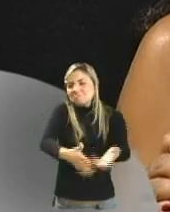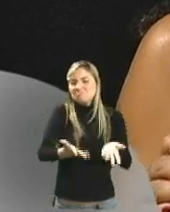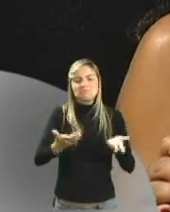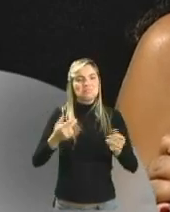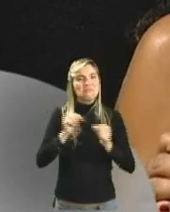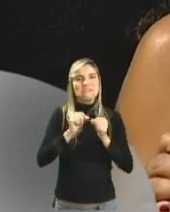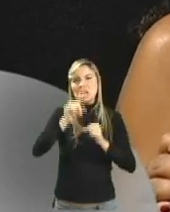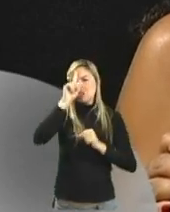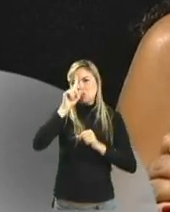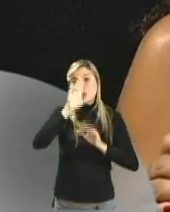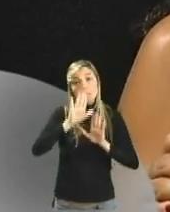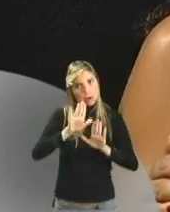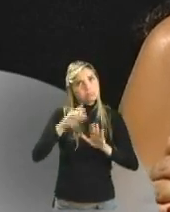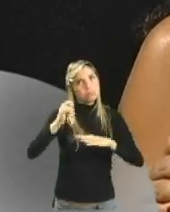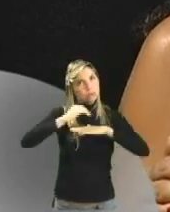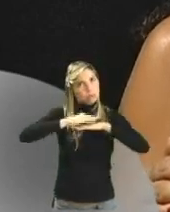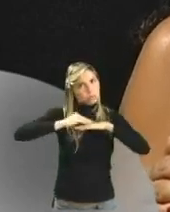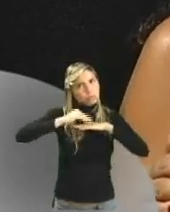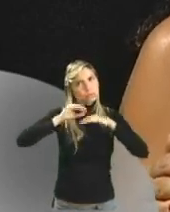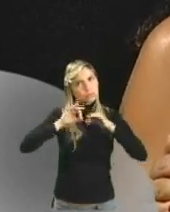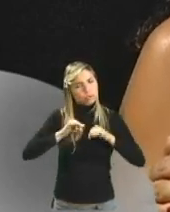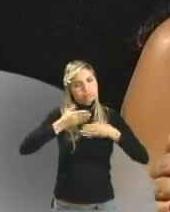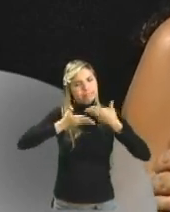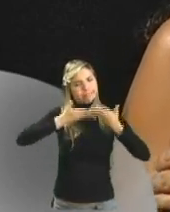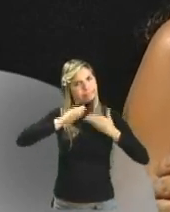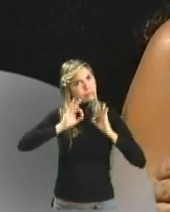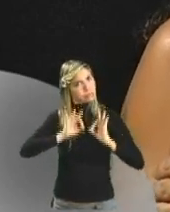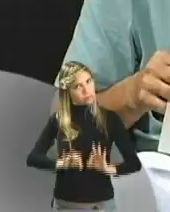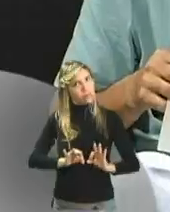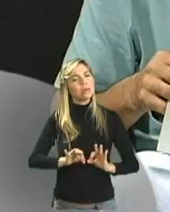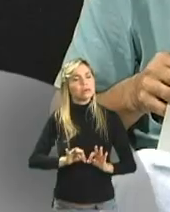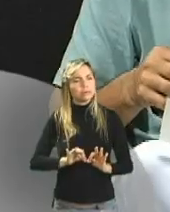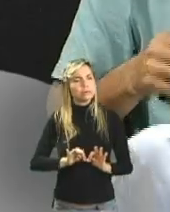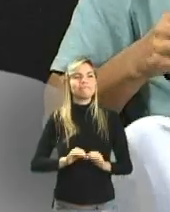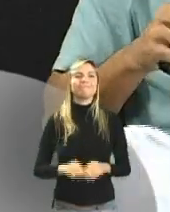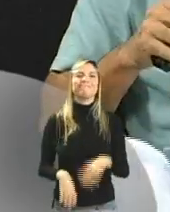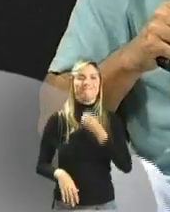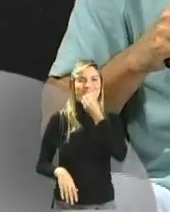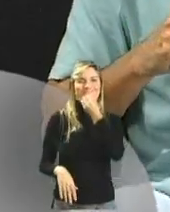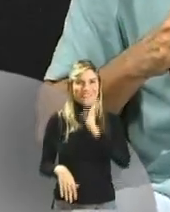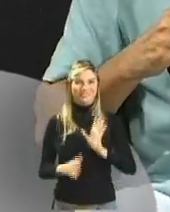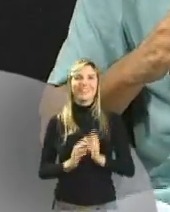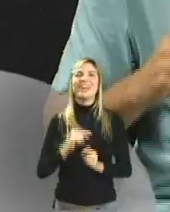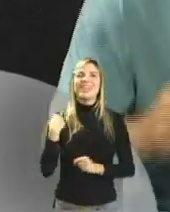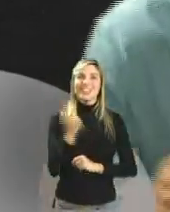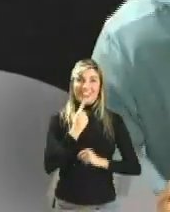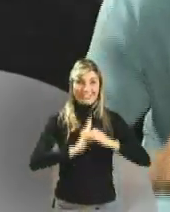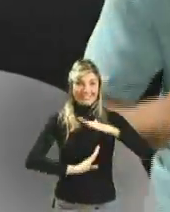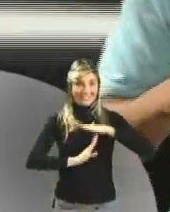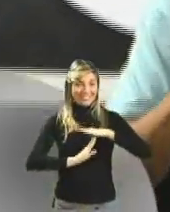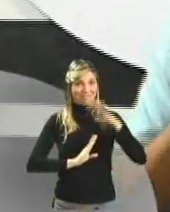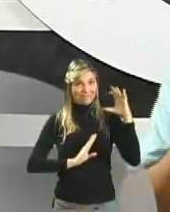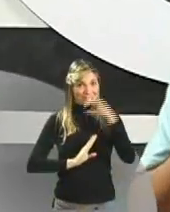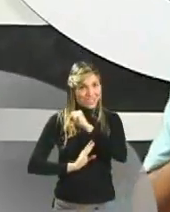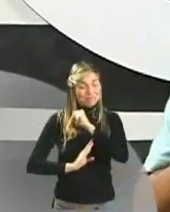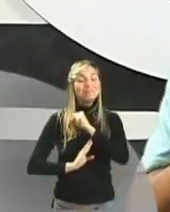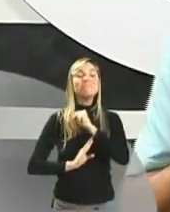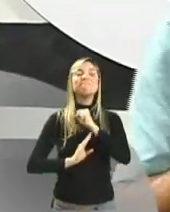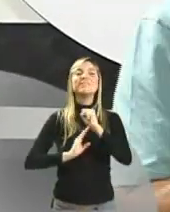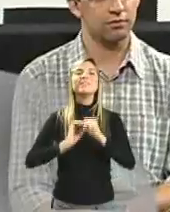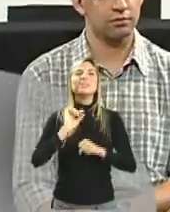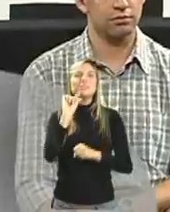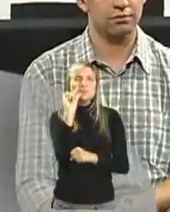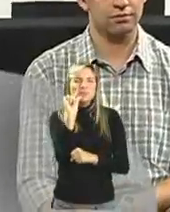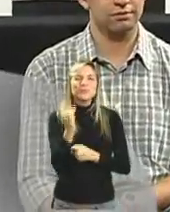as atividades que ele faz, com alguns cuidados que ele tem que ter com a ostomia. Não, muito bem, a gente vai fazer um rápido